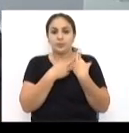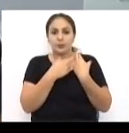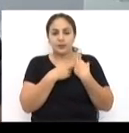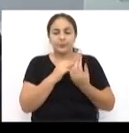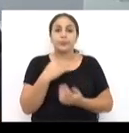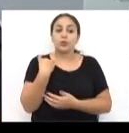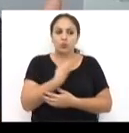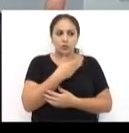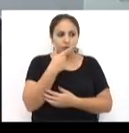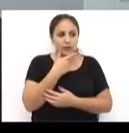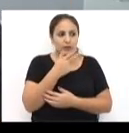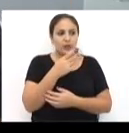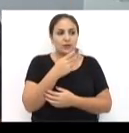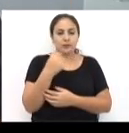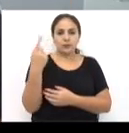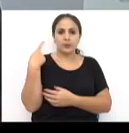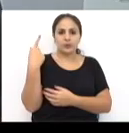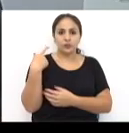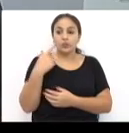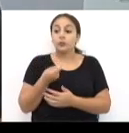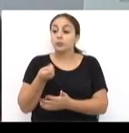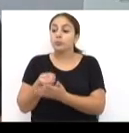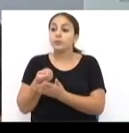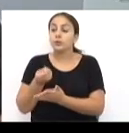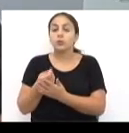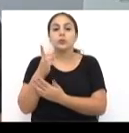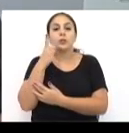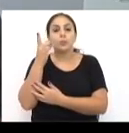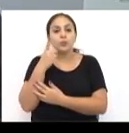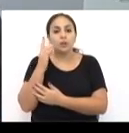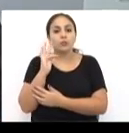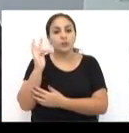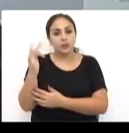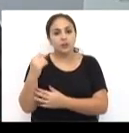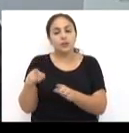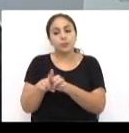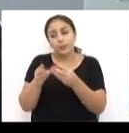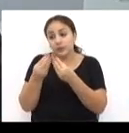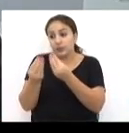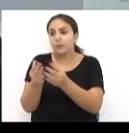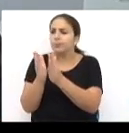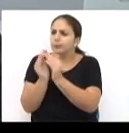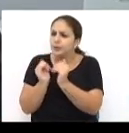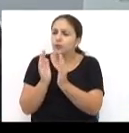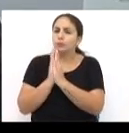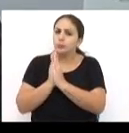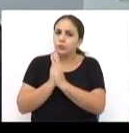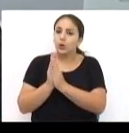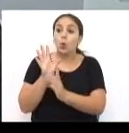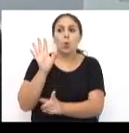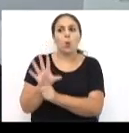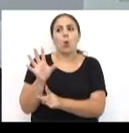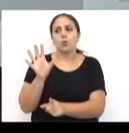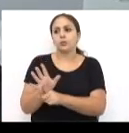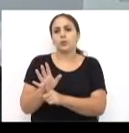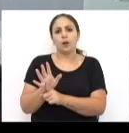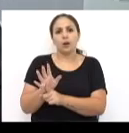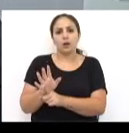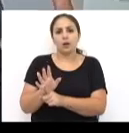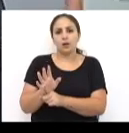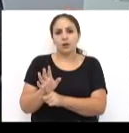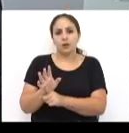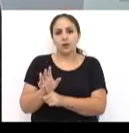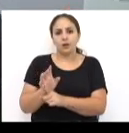Estado, vamos ficar em cima dos nossos deputados federais do nosso partido e levando para eles o clamor contrário da população